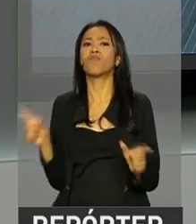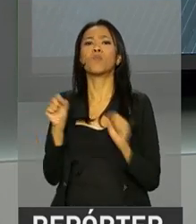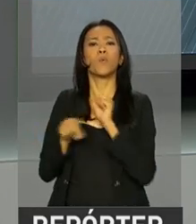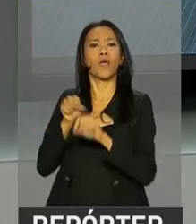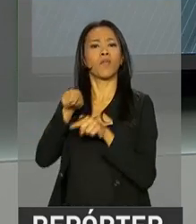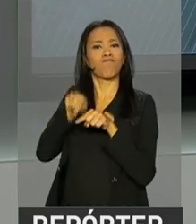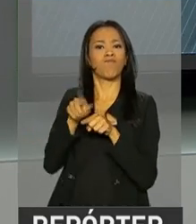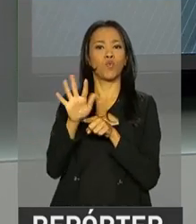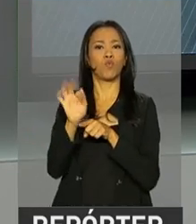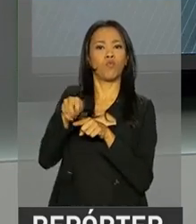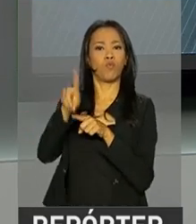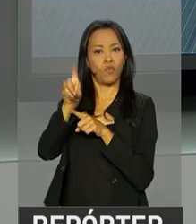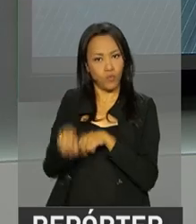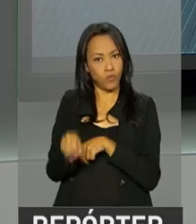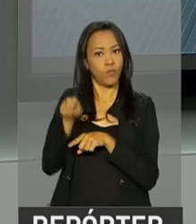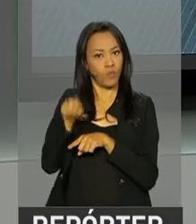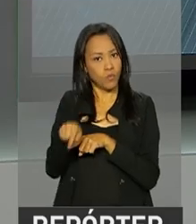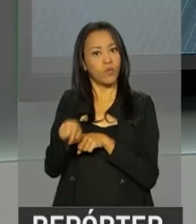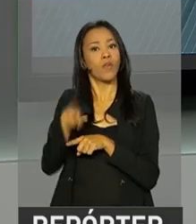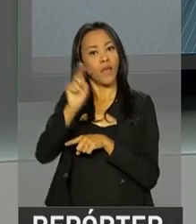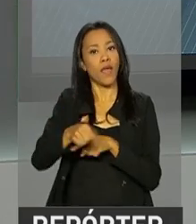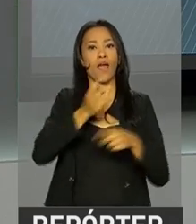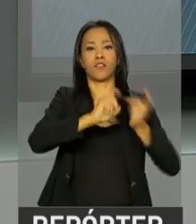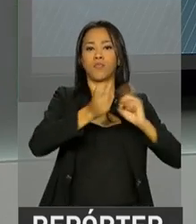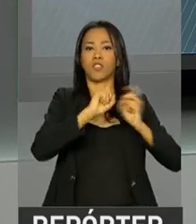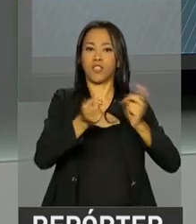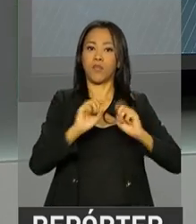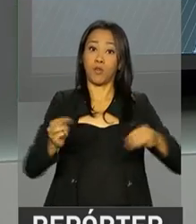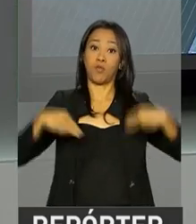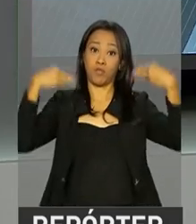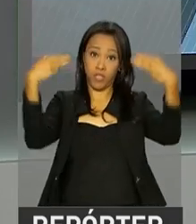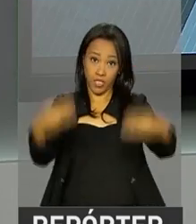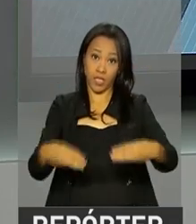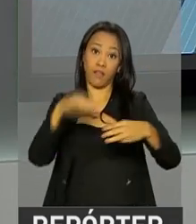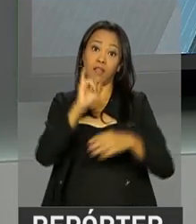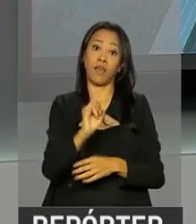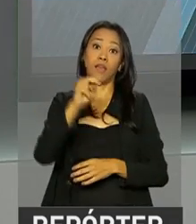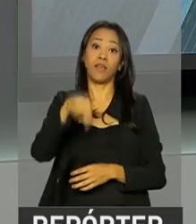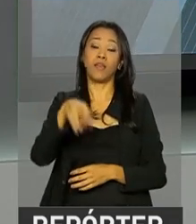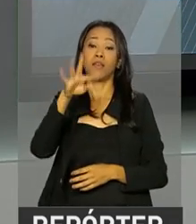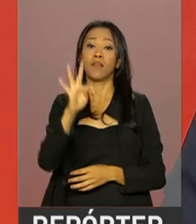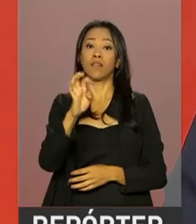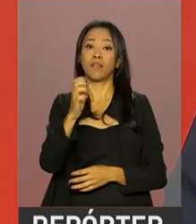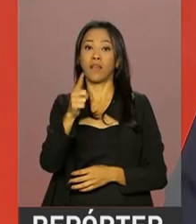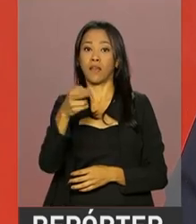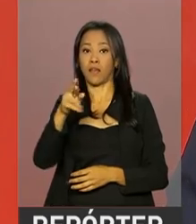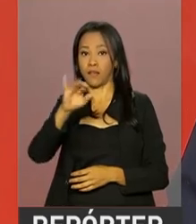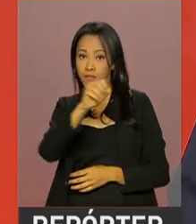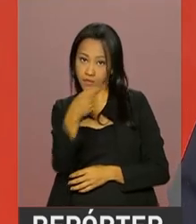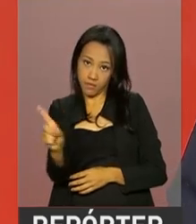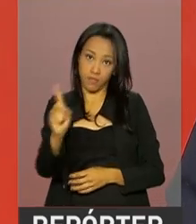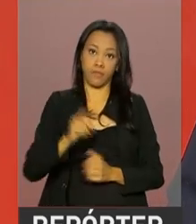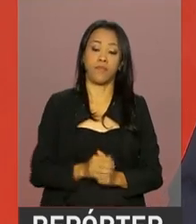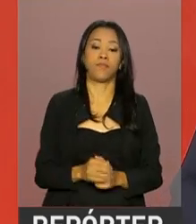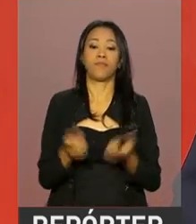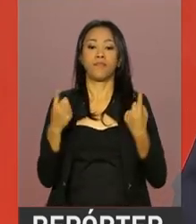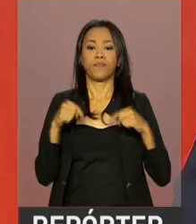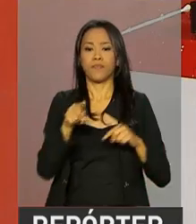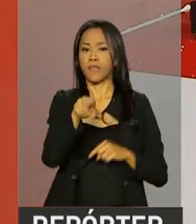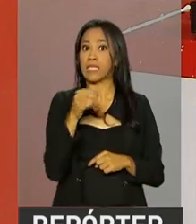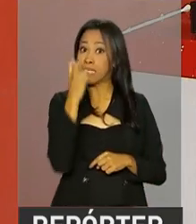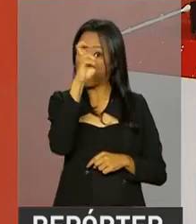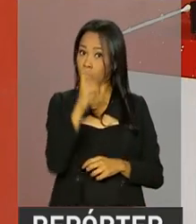constitucional que é administrado pelo Ministério da Integração Nacional há 5 anos